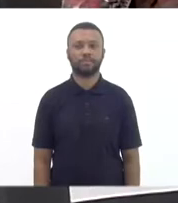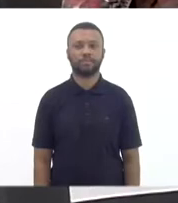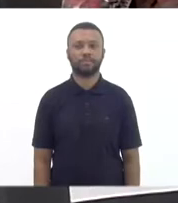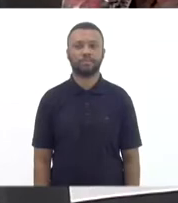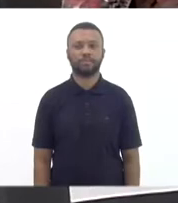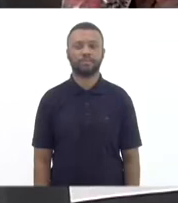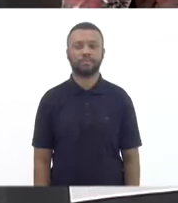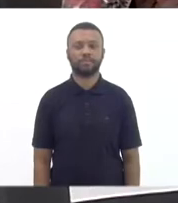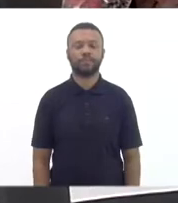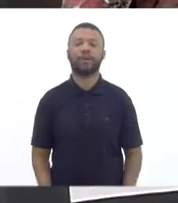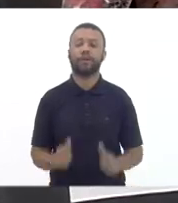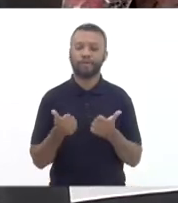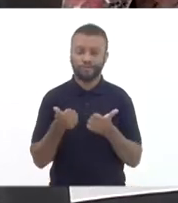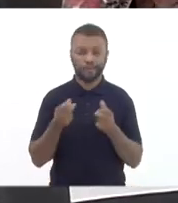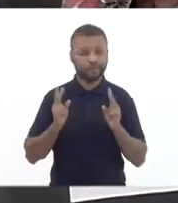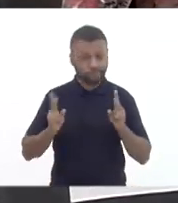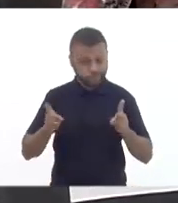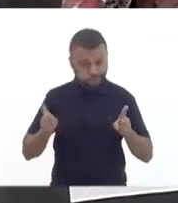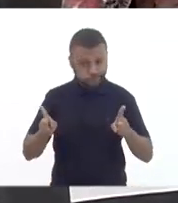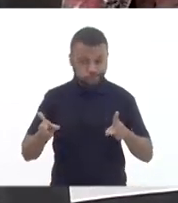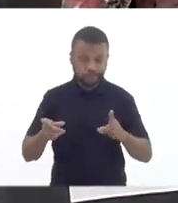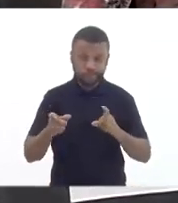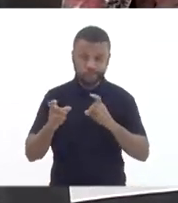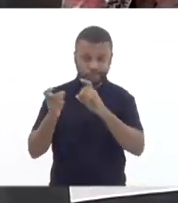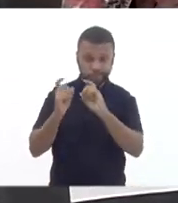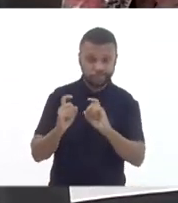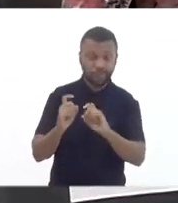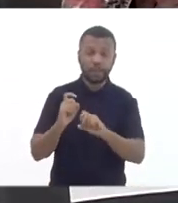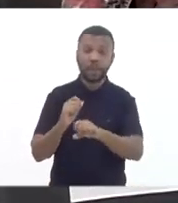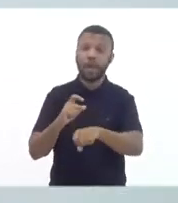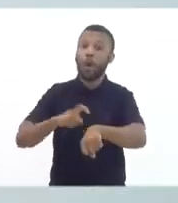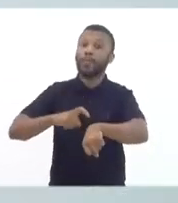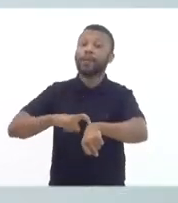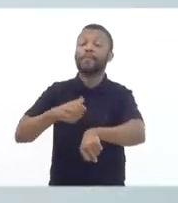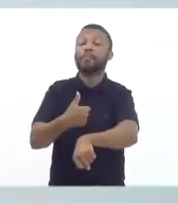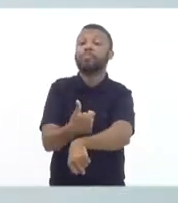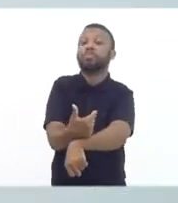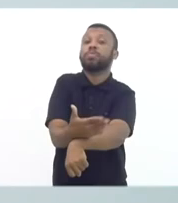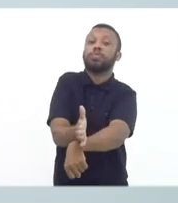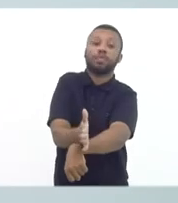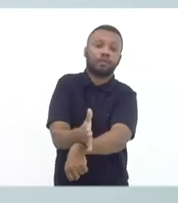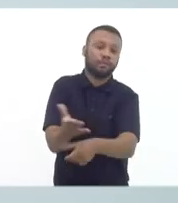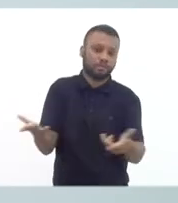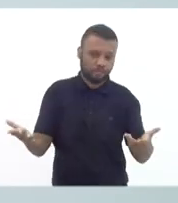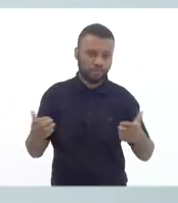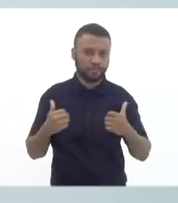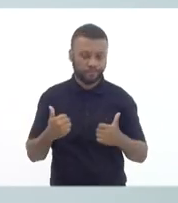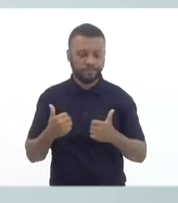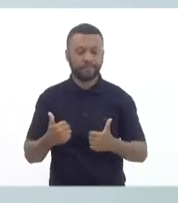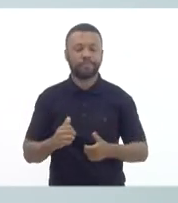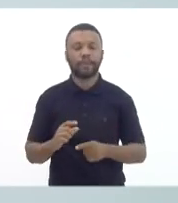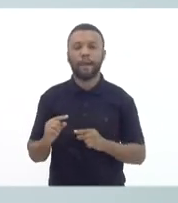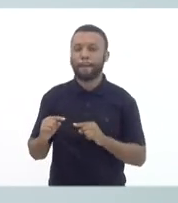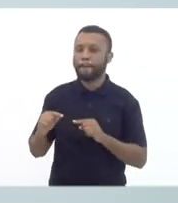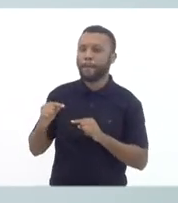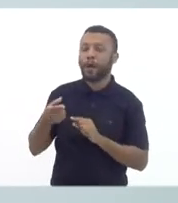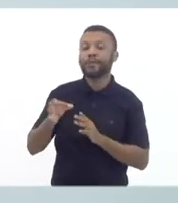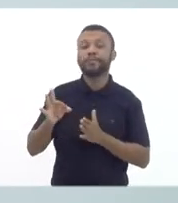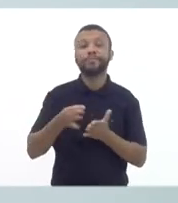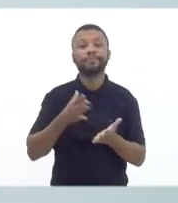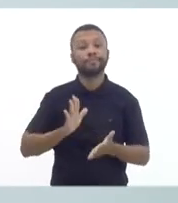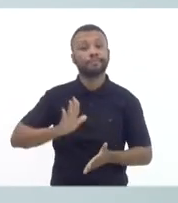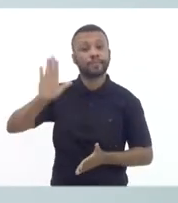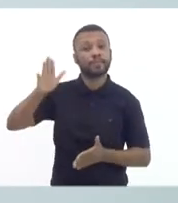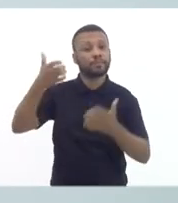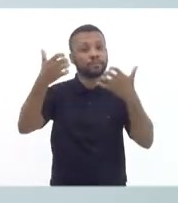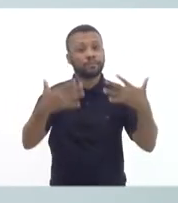Tá, vamos dar prosseguimento, pessoal, que a hora já está avançada e senão a gente não vai conseguir escutar todos. Próxima inscrita é